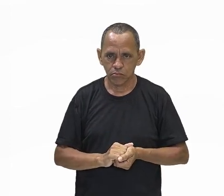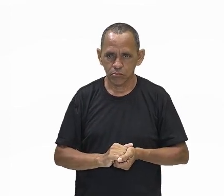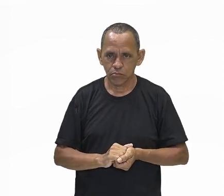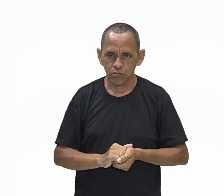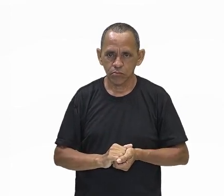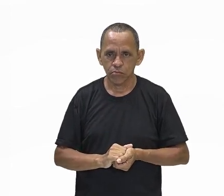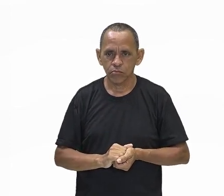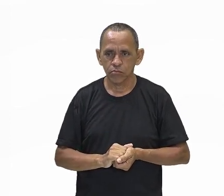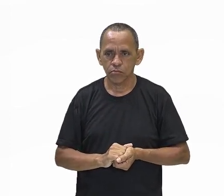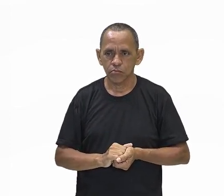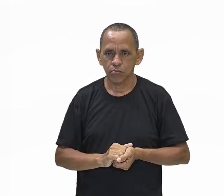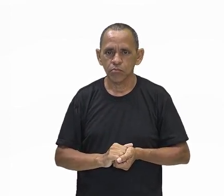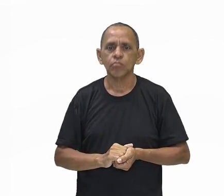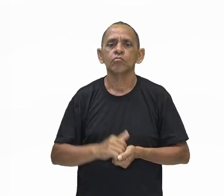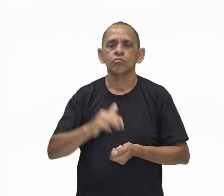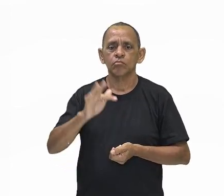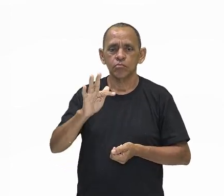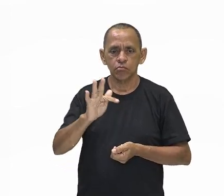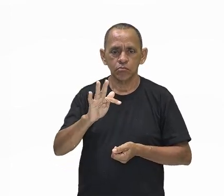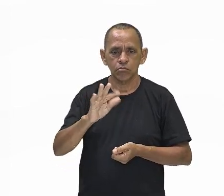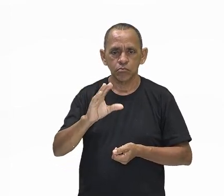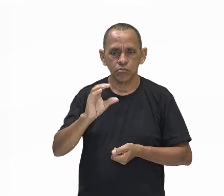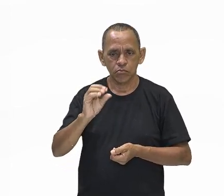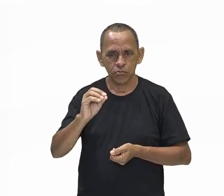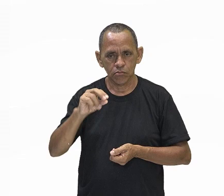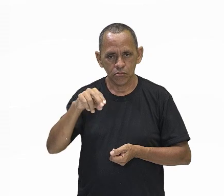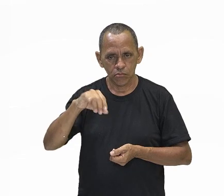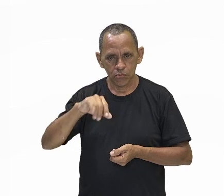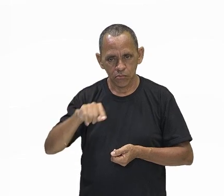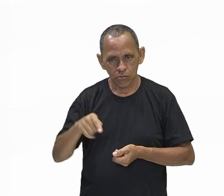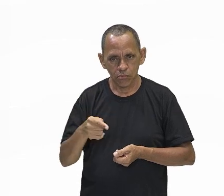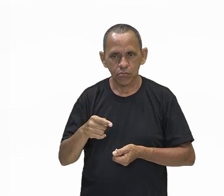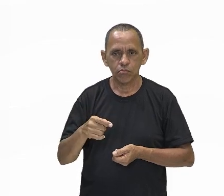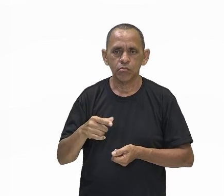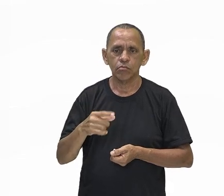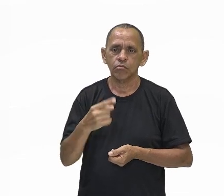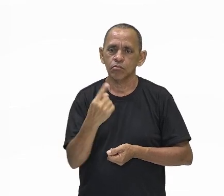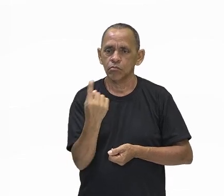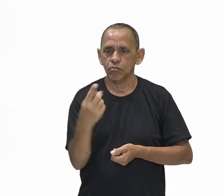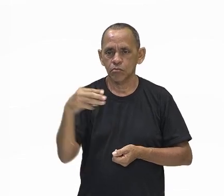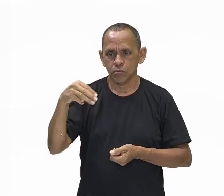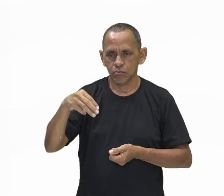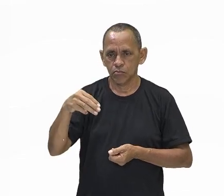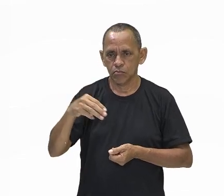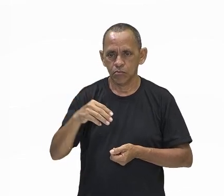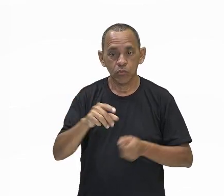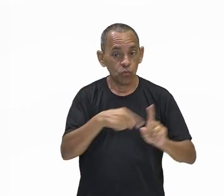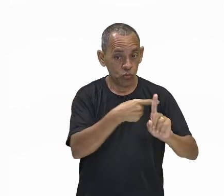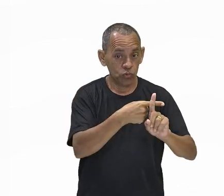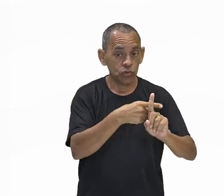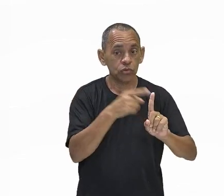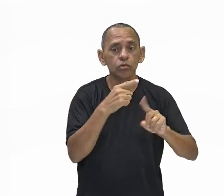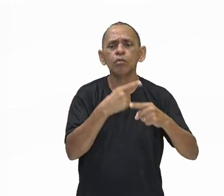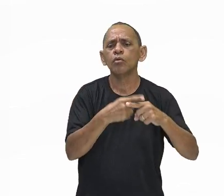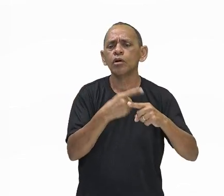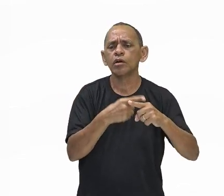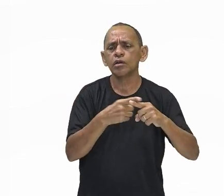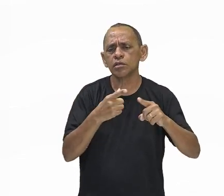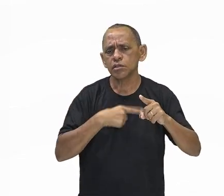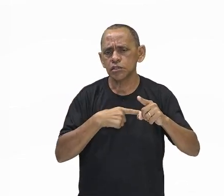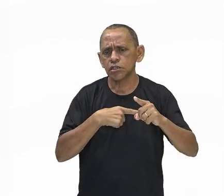valer 0,1 metro. E esse F, ele é positivo. Por quê? Porque nós temos uma